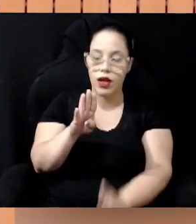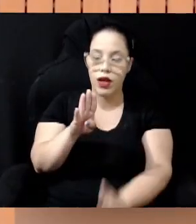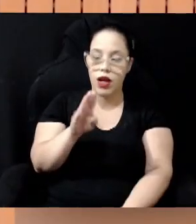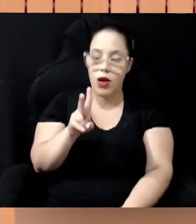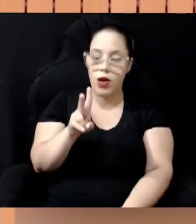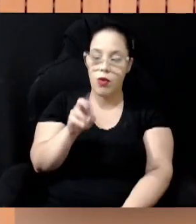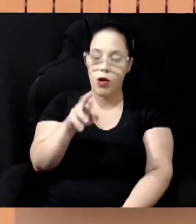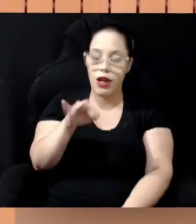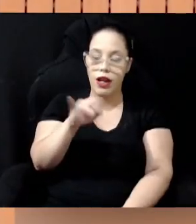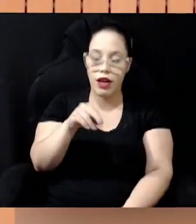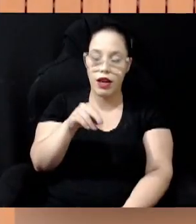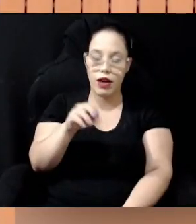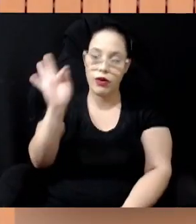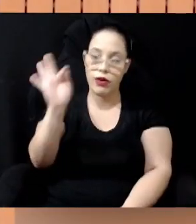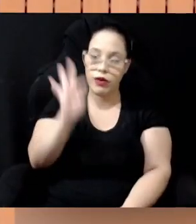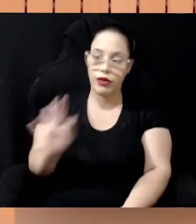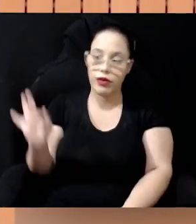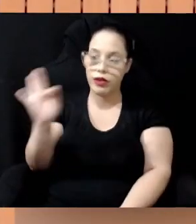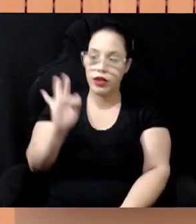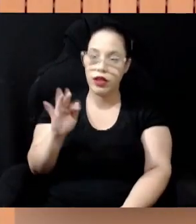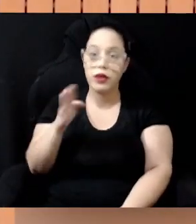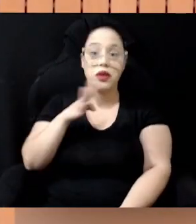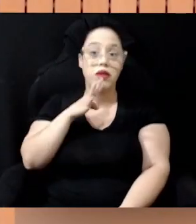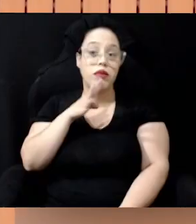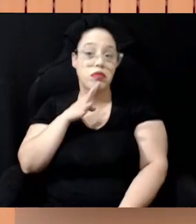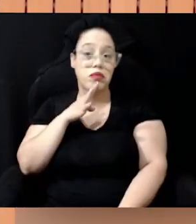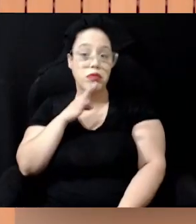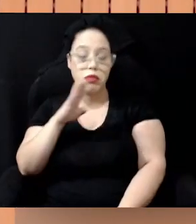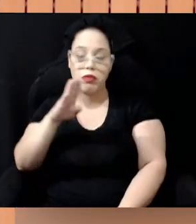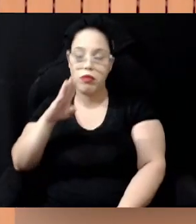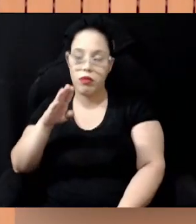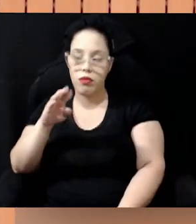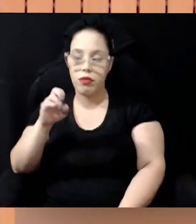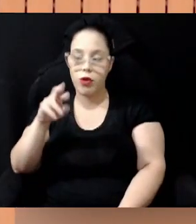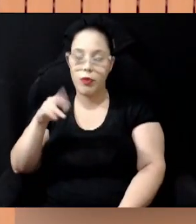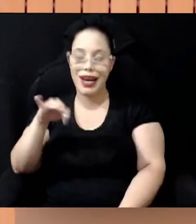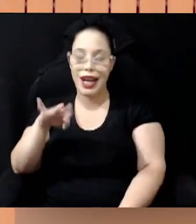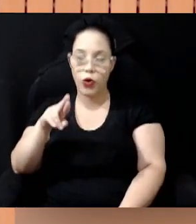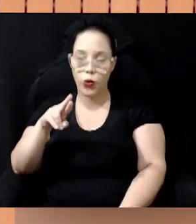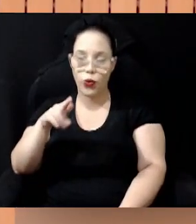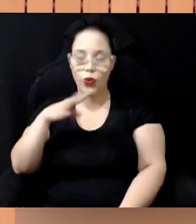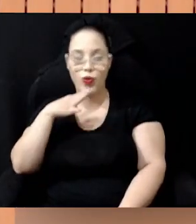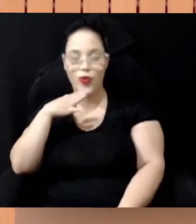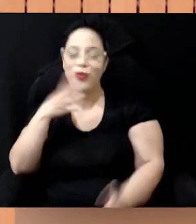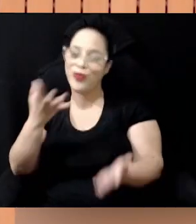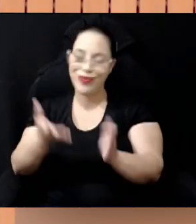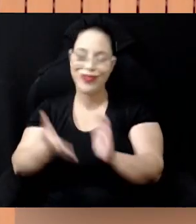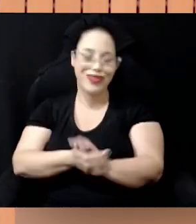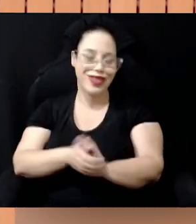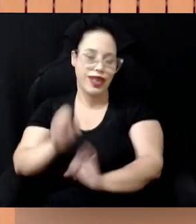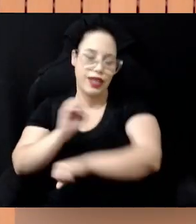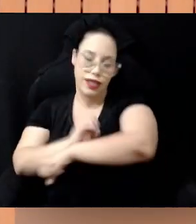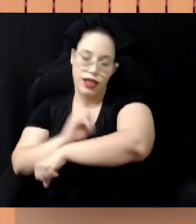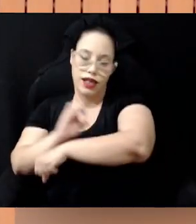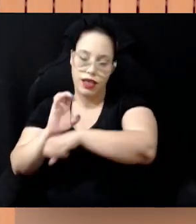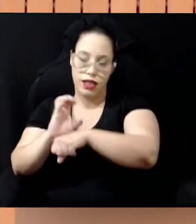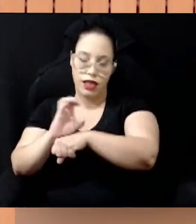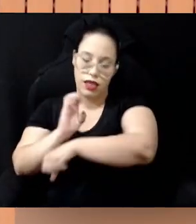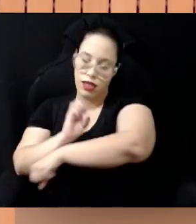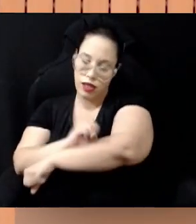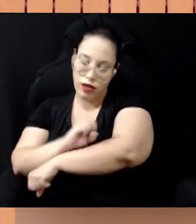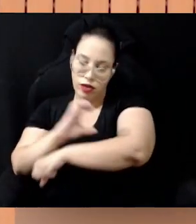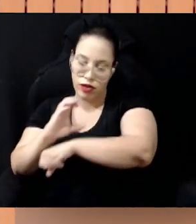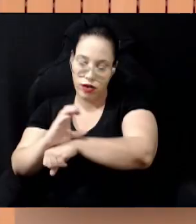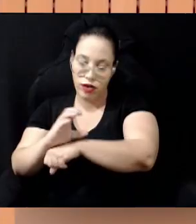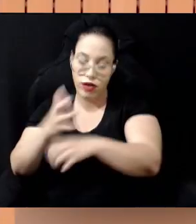Blumenau na faculdade muitos amigos de faculdade me conhecem ainda como o Blumenau mas eu aprendi a